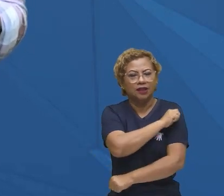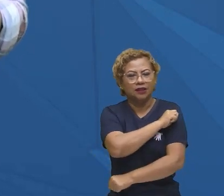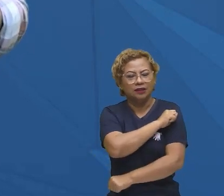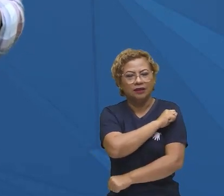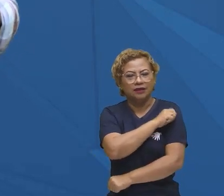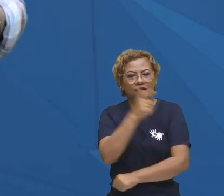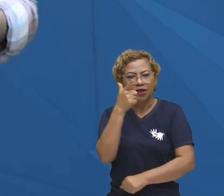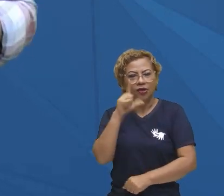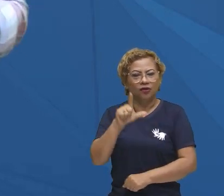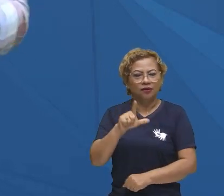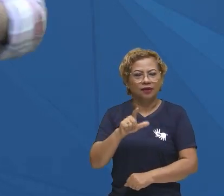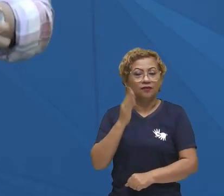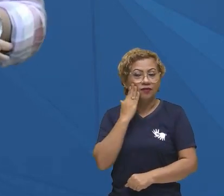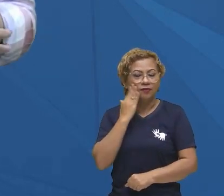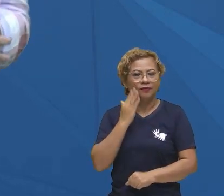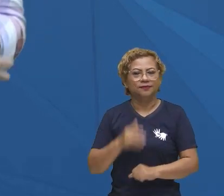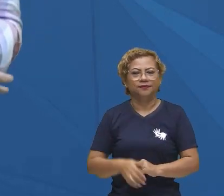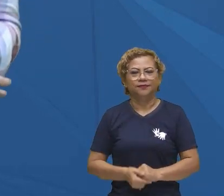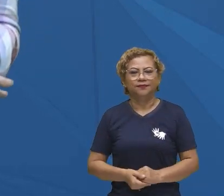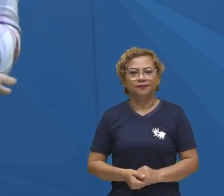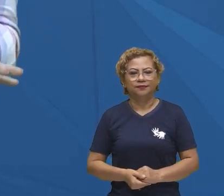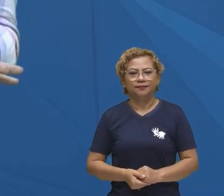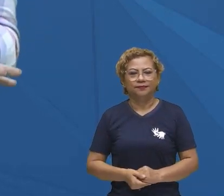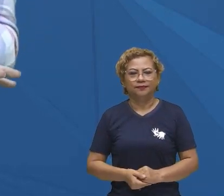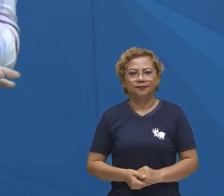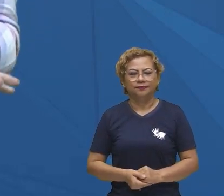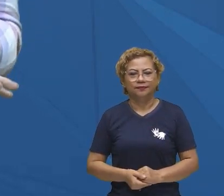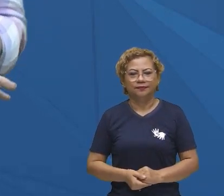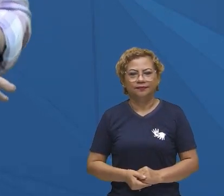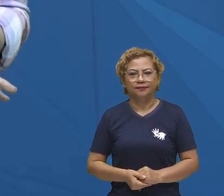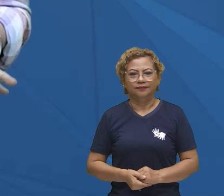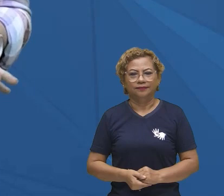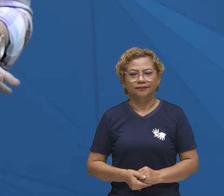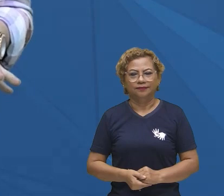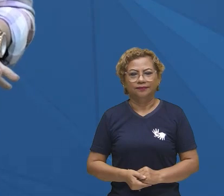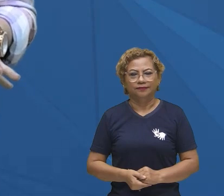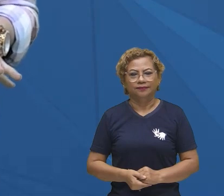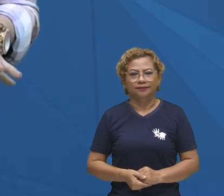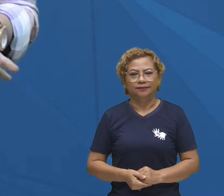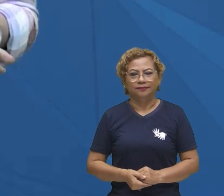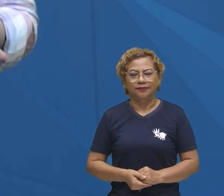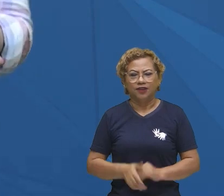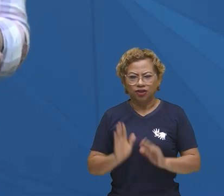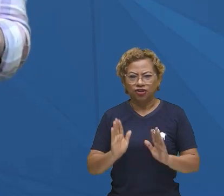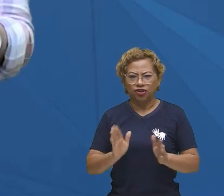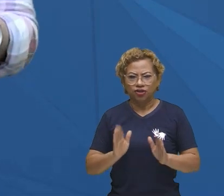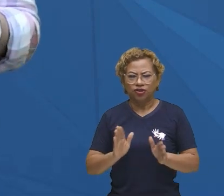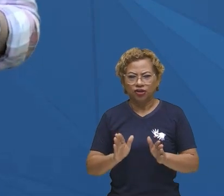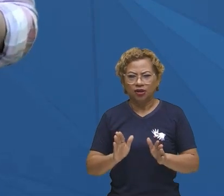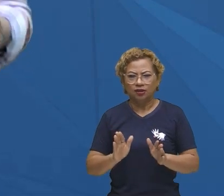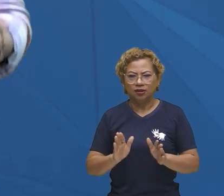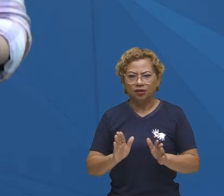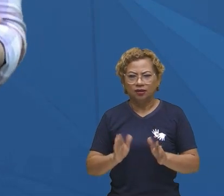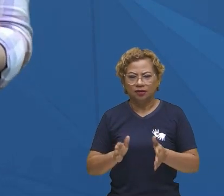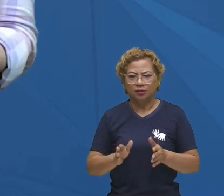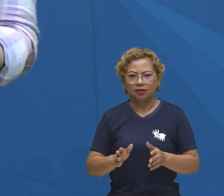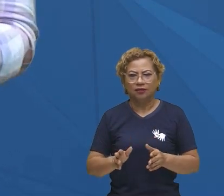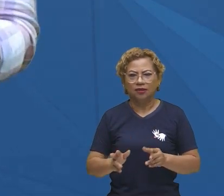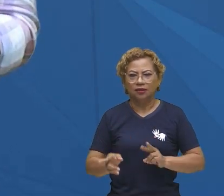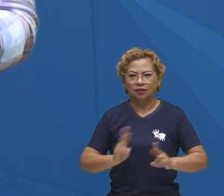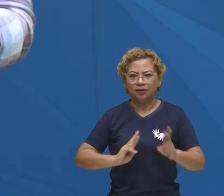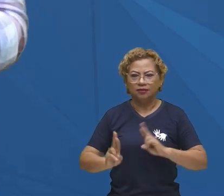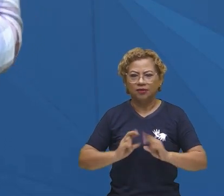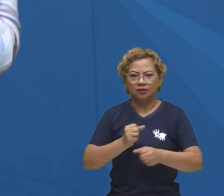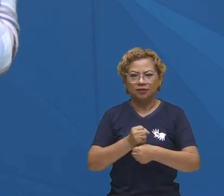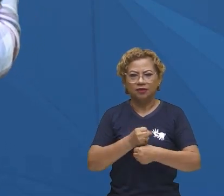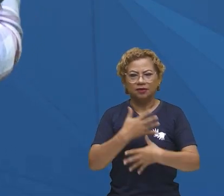bom? Vamos lá. Qual o peso da internet? Encerrou o quiz, diretora? Encerrou?